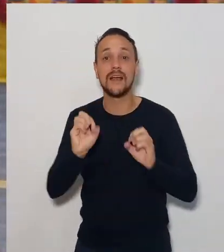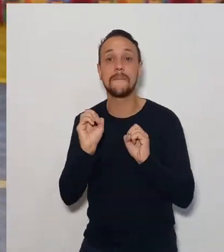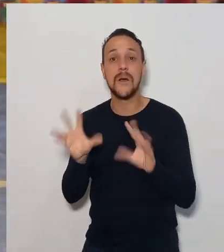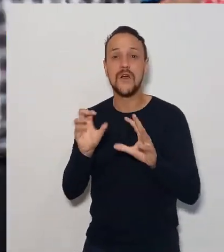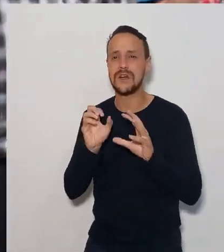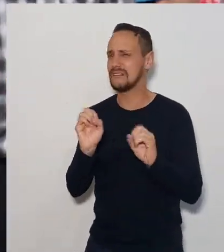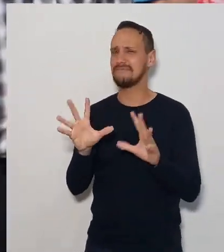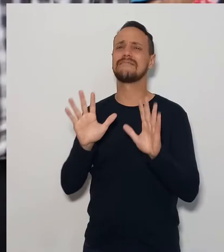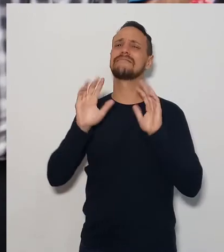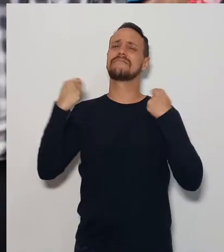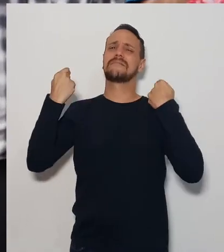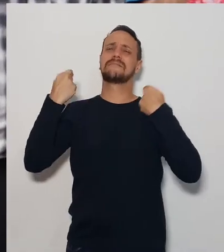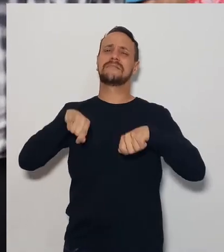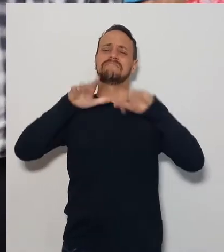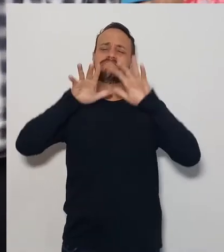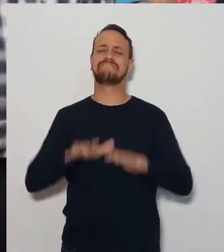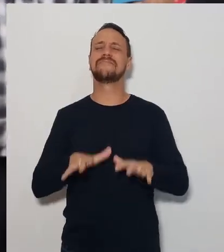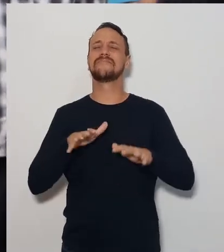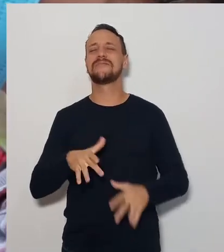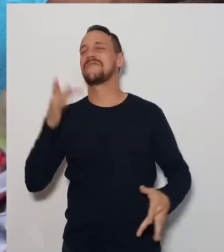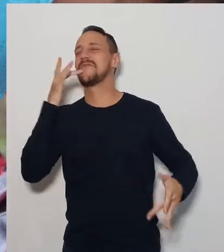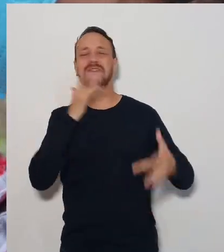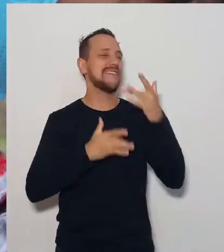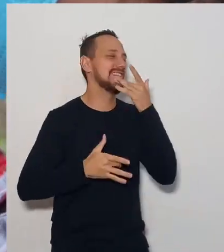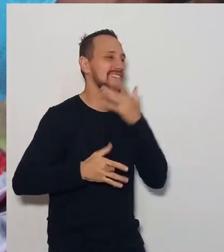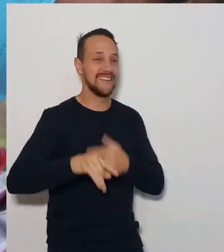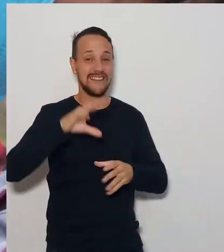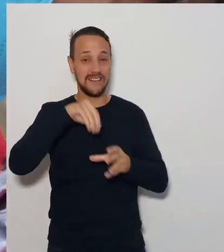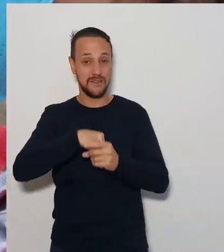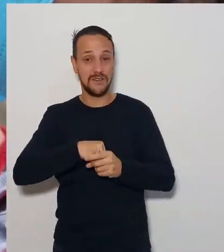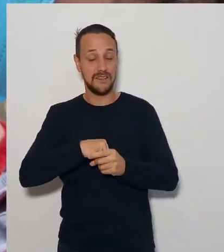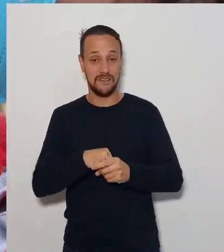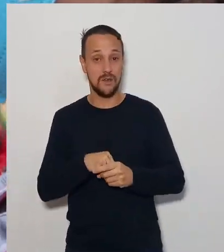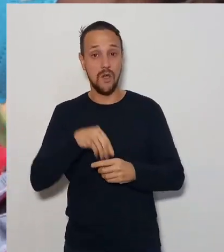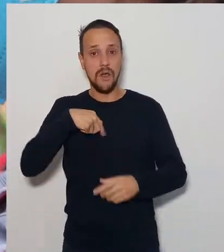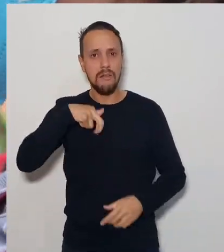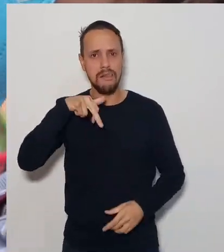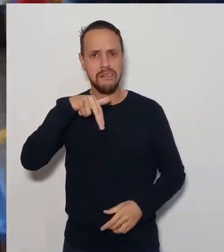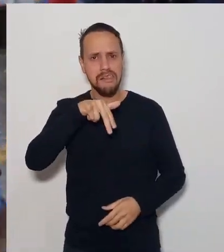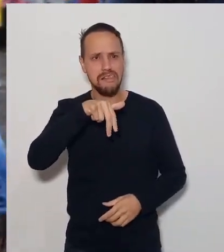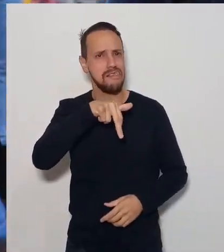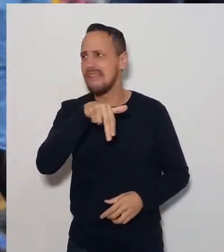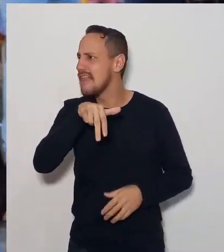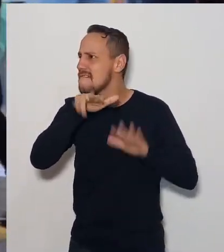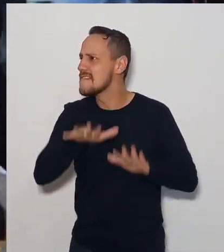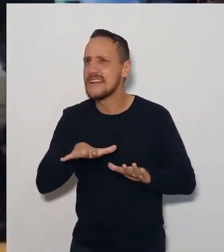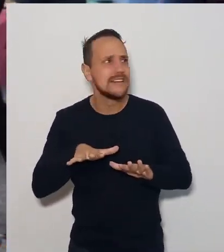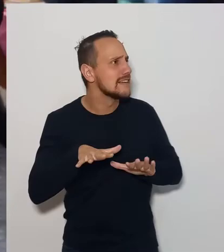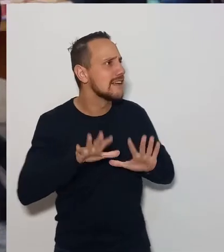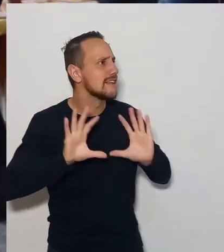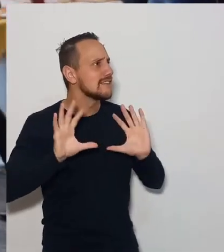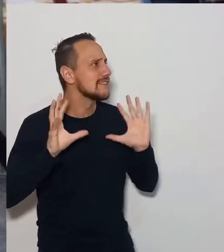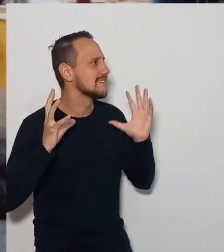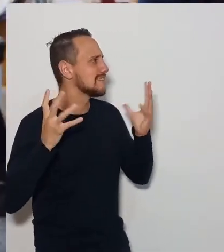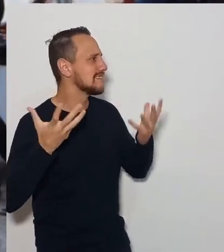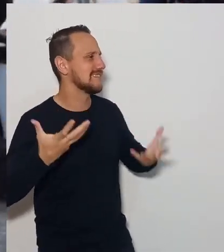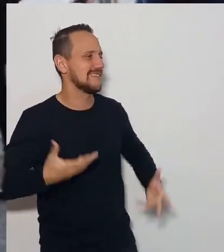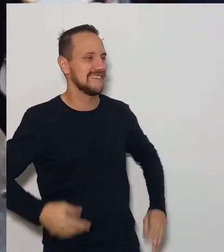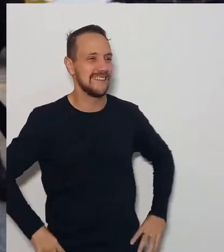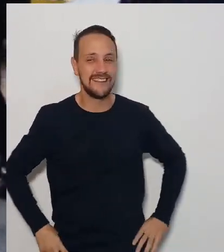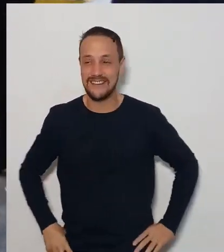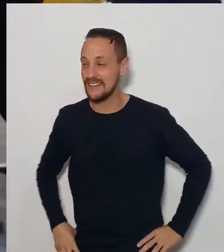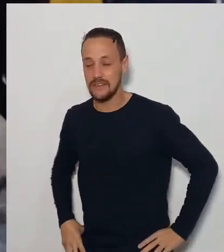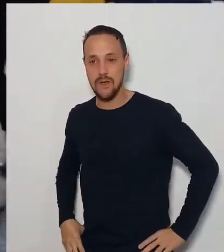bom. Isso aqui tá bom demais. Olha quem tá fora quem entrar, mas quem tá dentro não sai. Vou